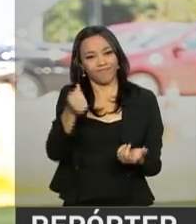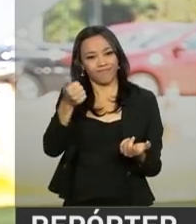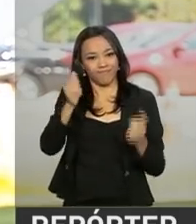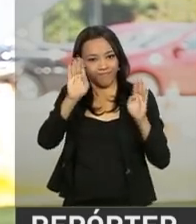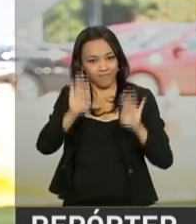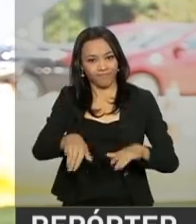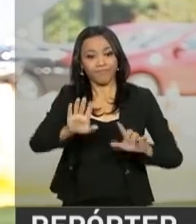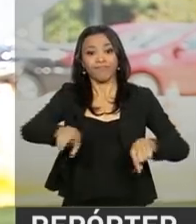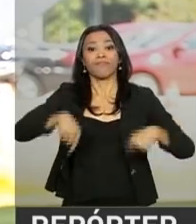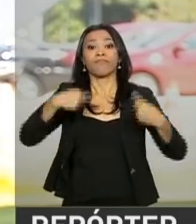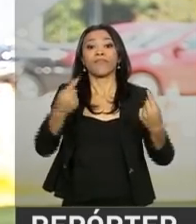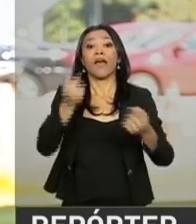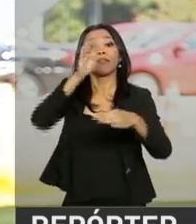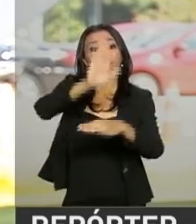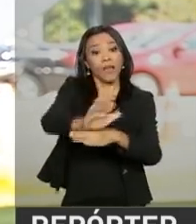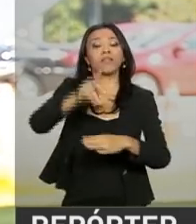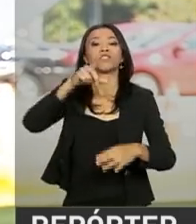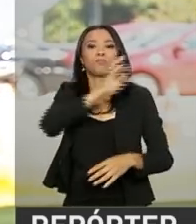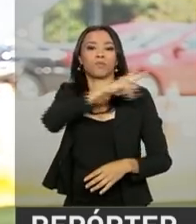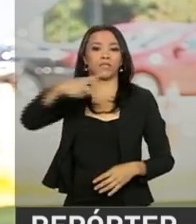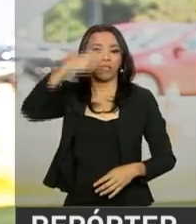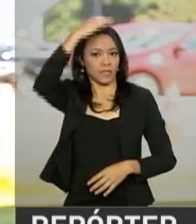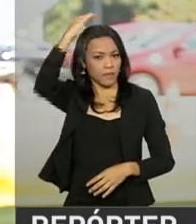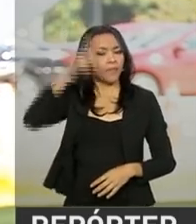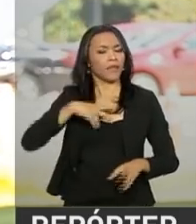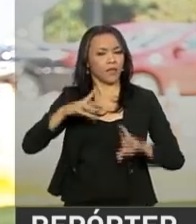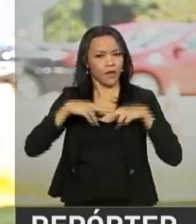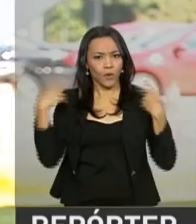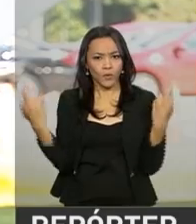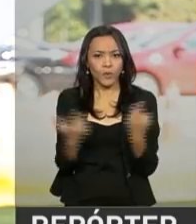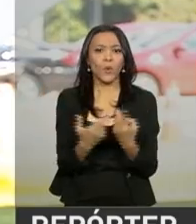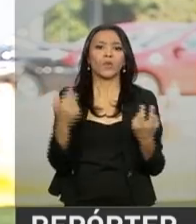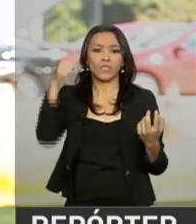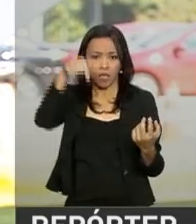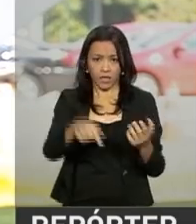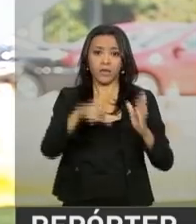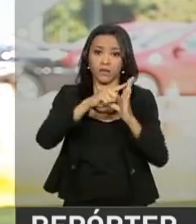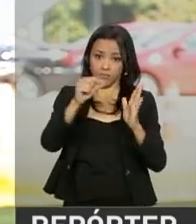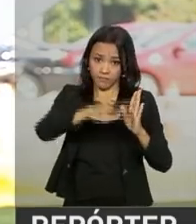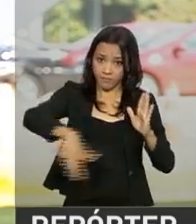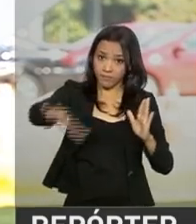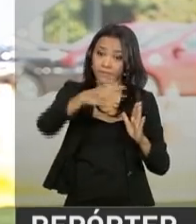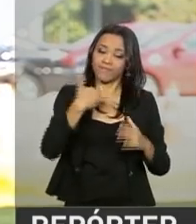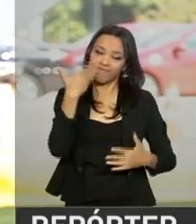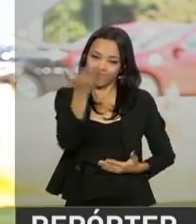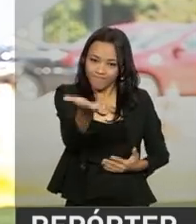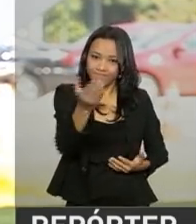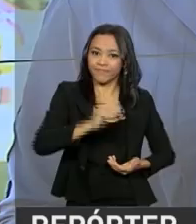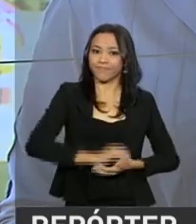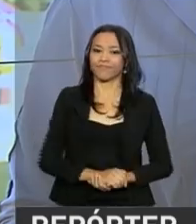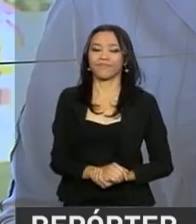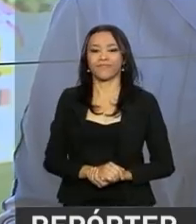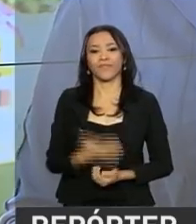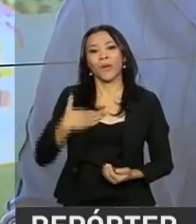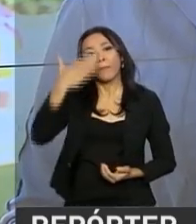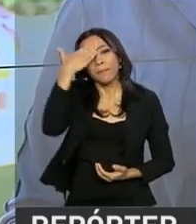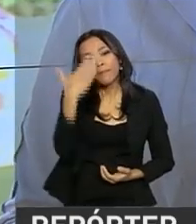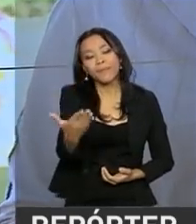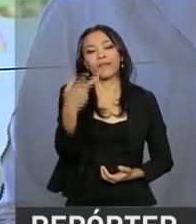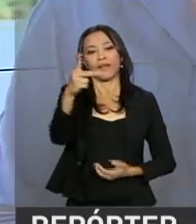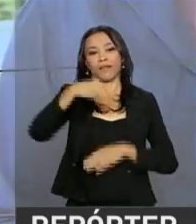À tarde, o presidente Michel Temer tem reuniões com parlamentares também aqui no Palácio. Leandra, com você. Bom, Thaísa, obrigado